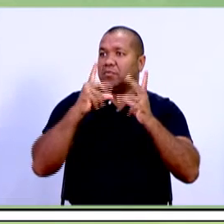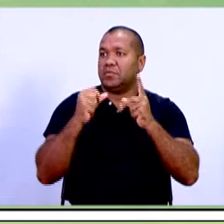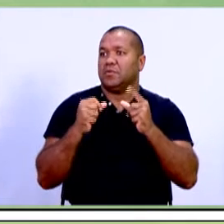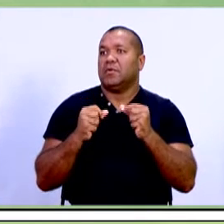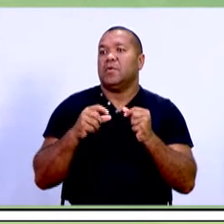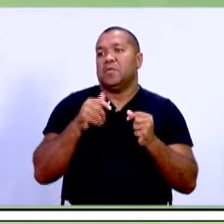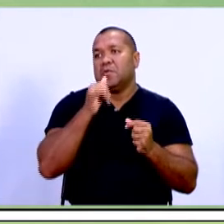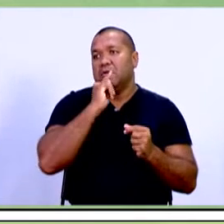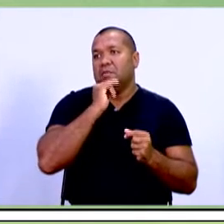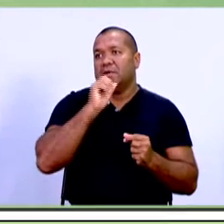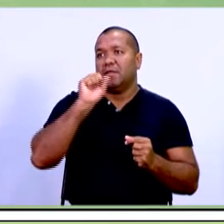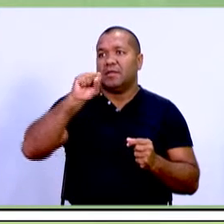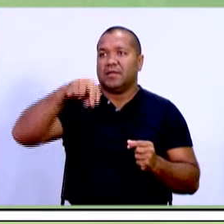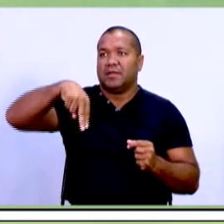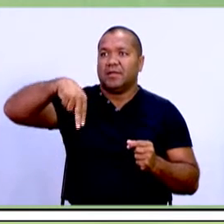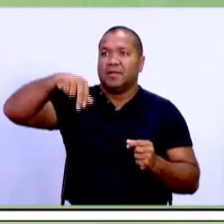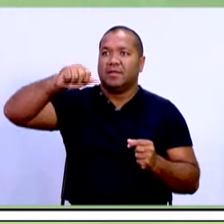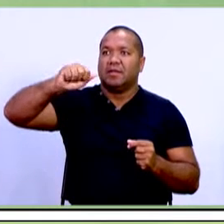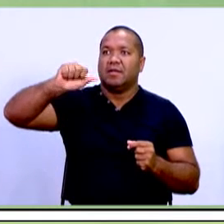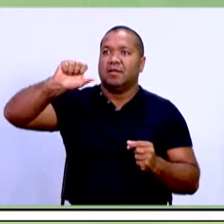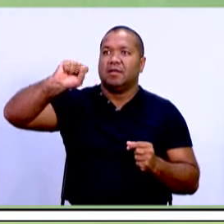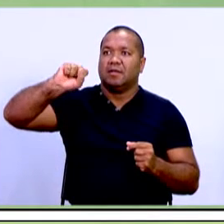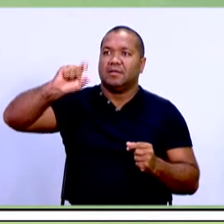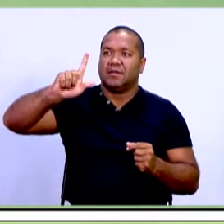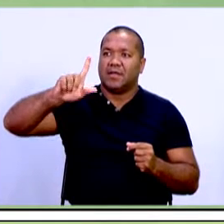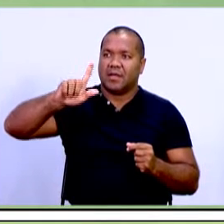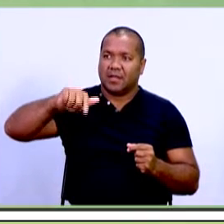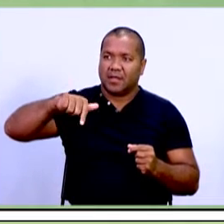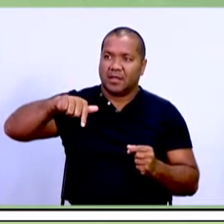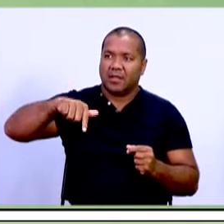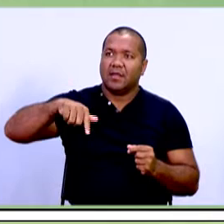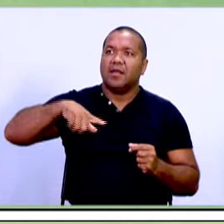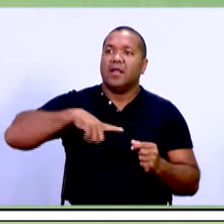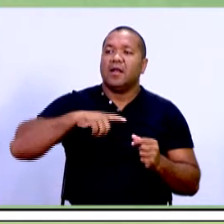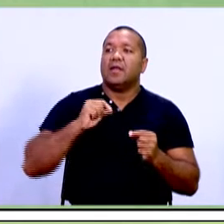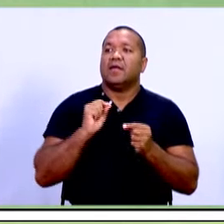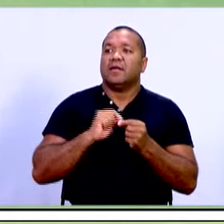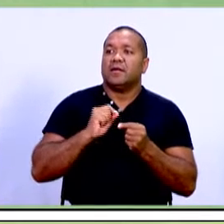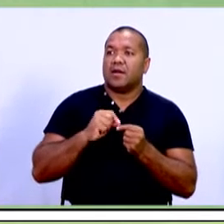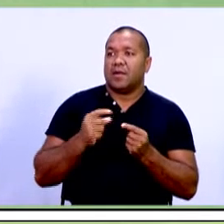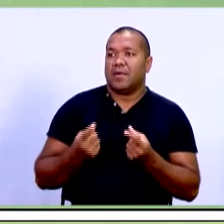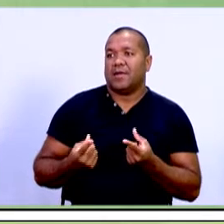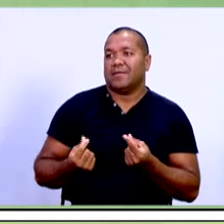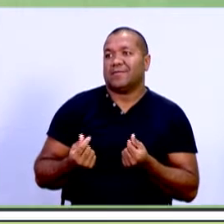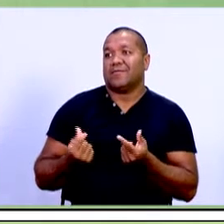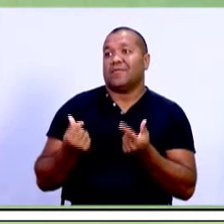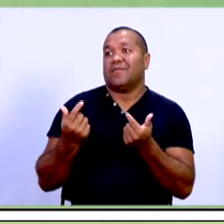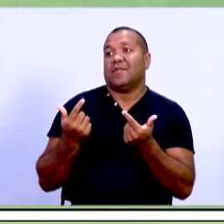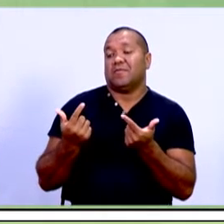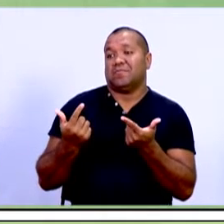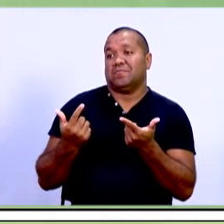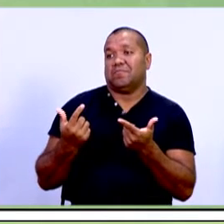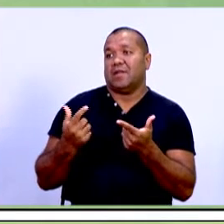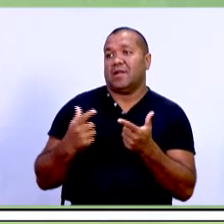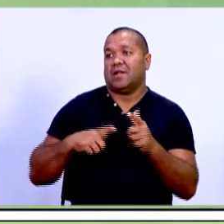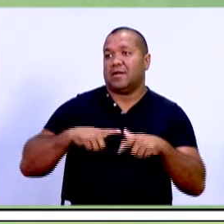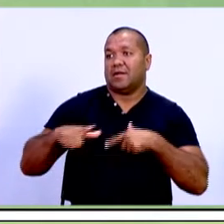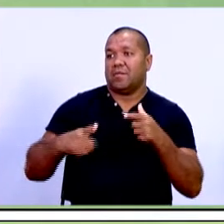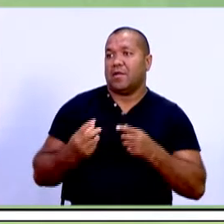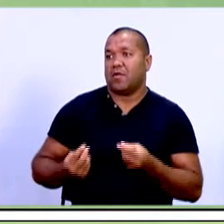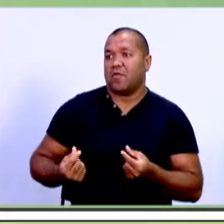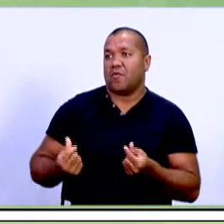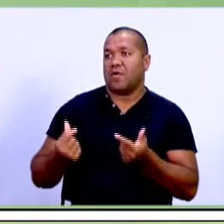controle de bolsa de valores, então transações financeiras envolvidas. Então eles utilizam essa ferramenta de Business Intelligence para fazer